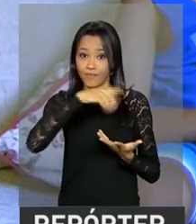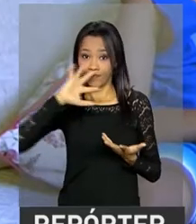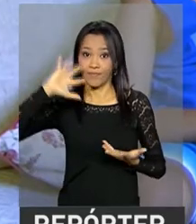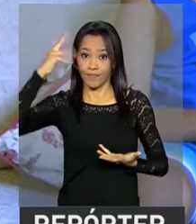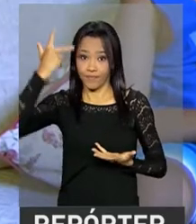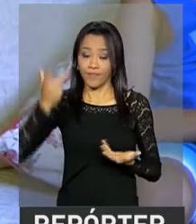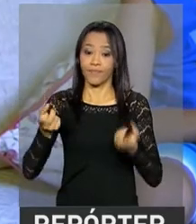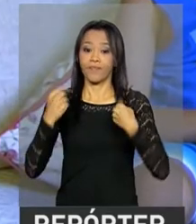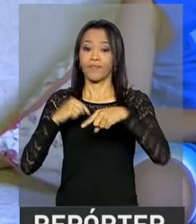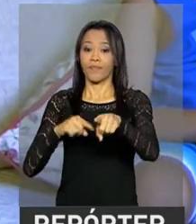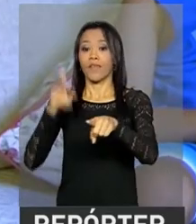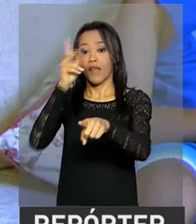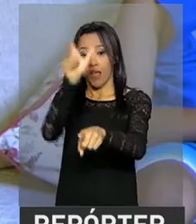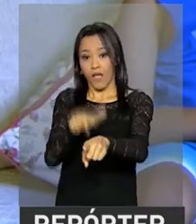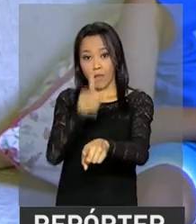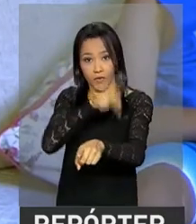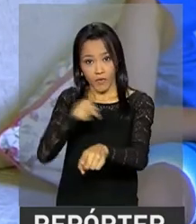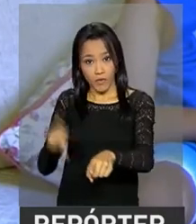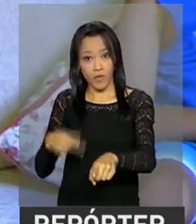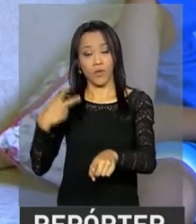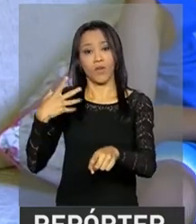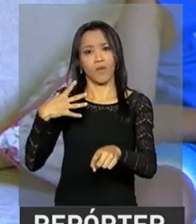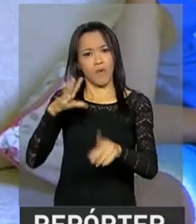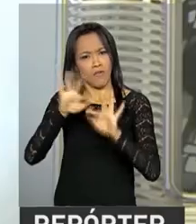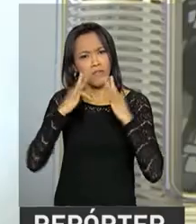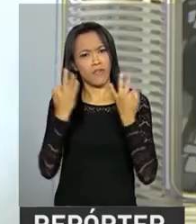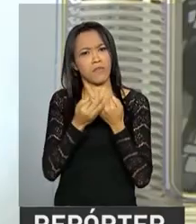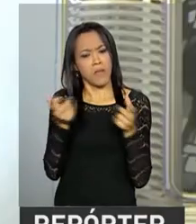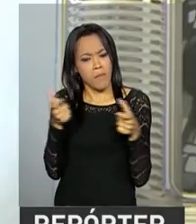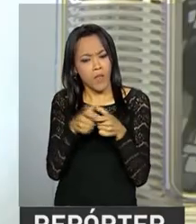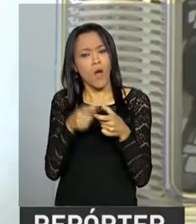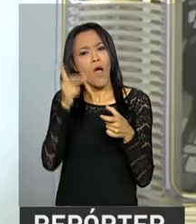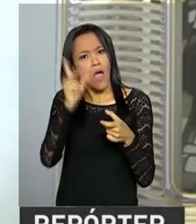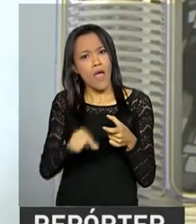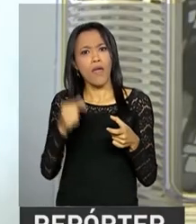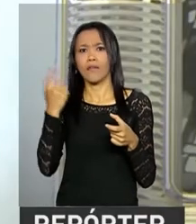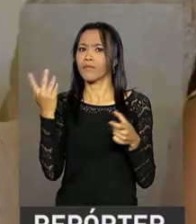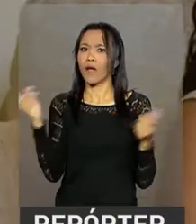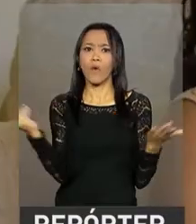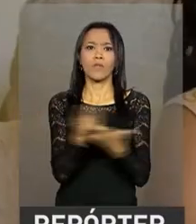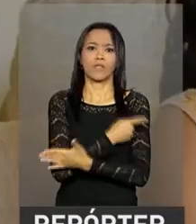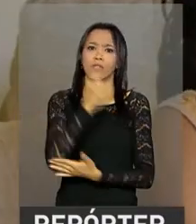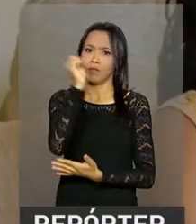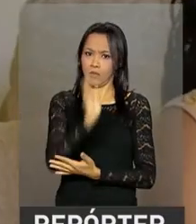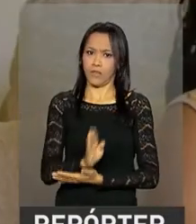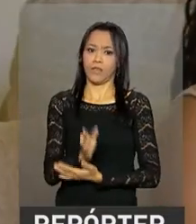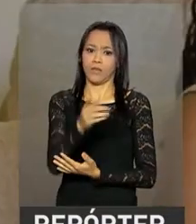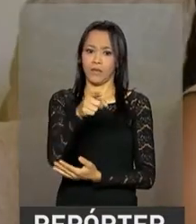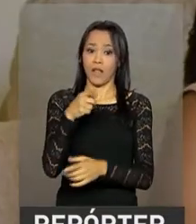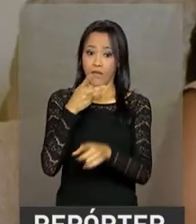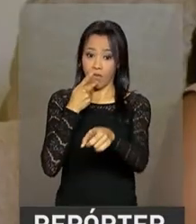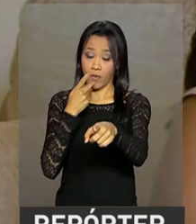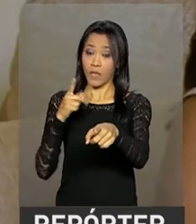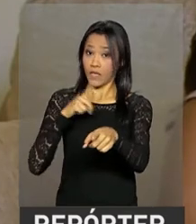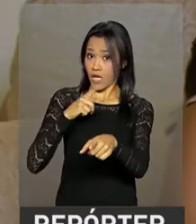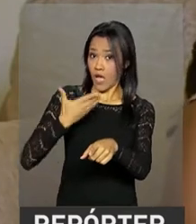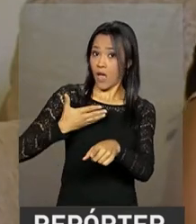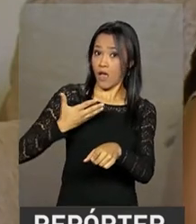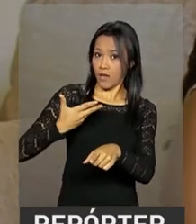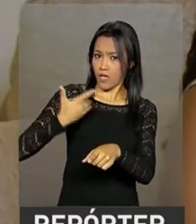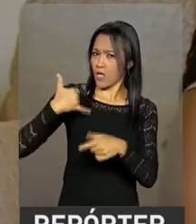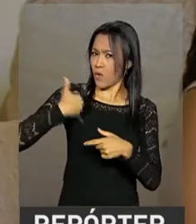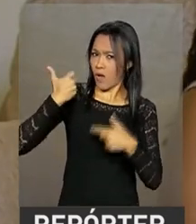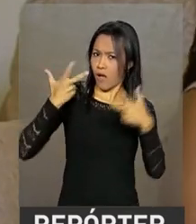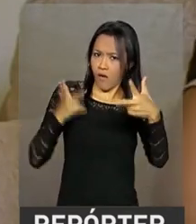a professora, a escolha por uma família cada vez menor é uma tendência dos brasileiros. Eu tenho amigas da mesma faixa etária que